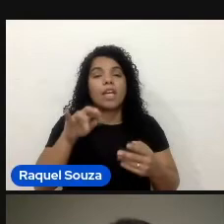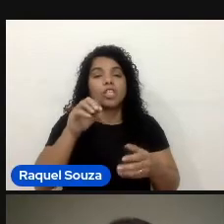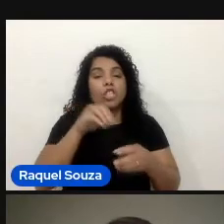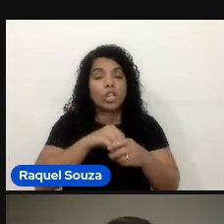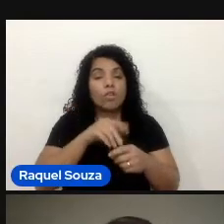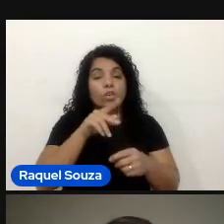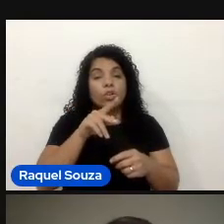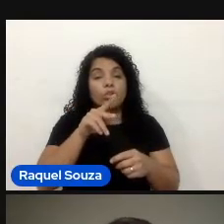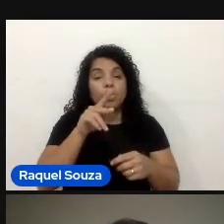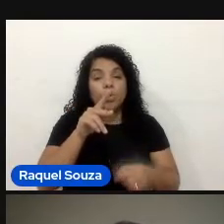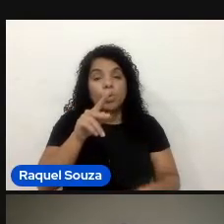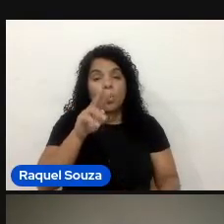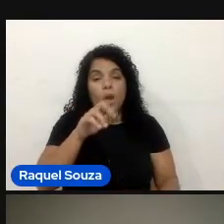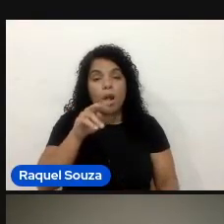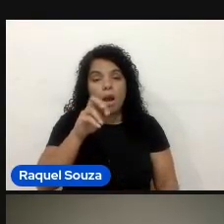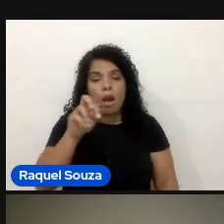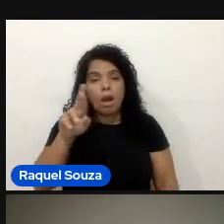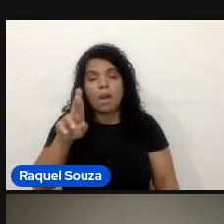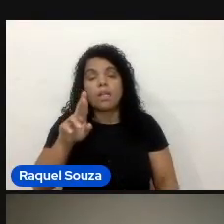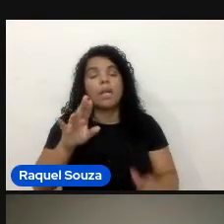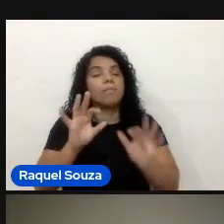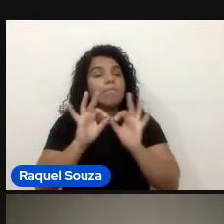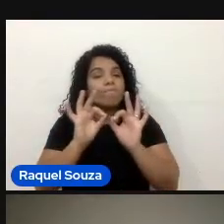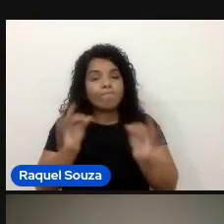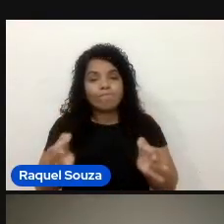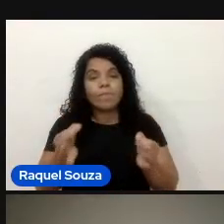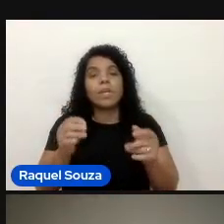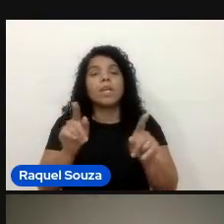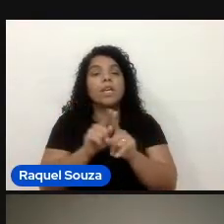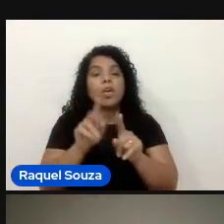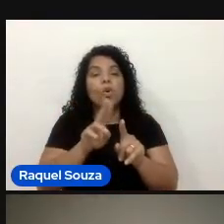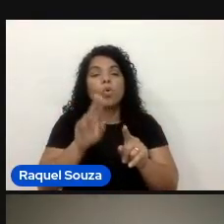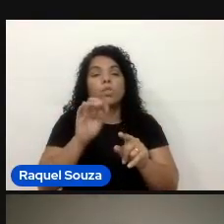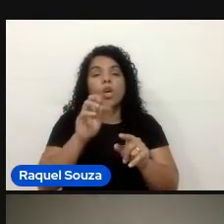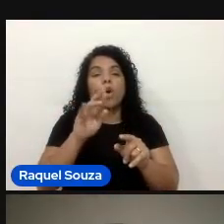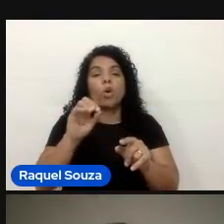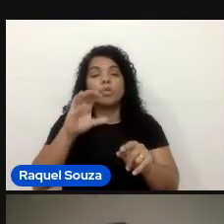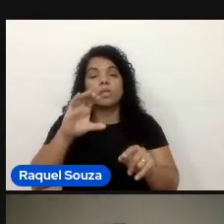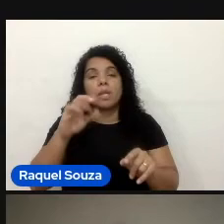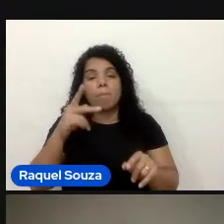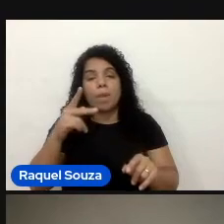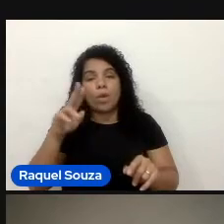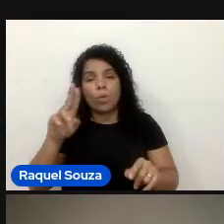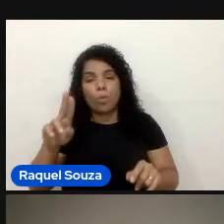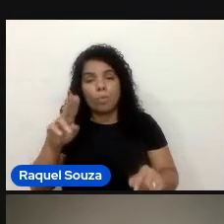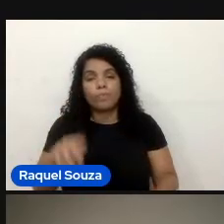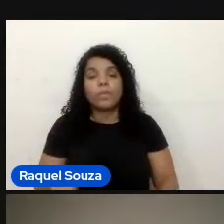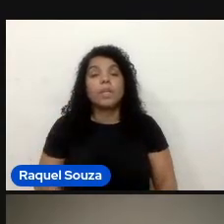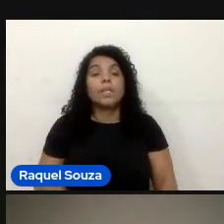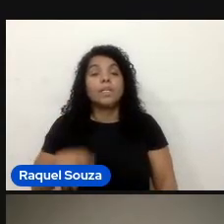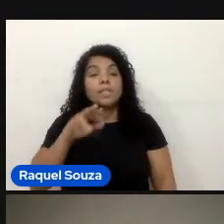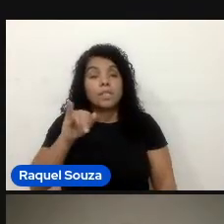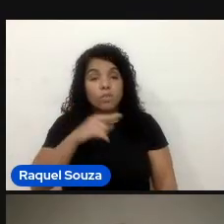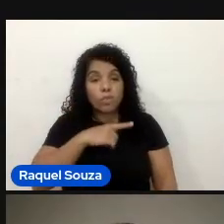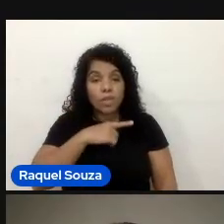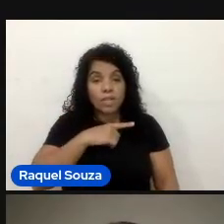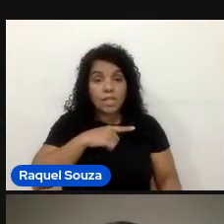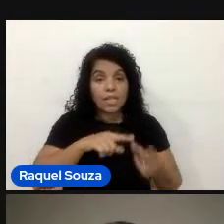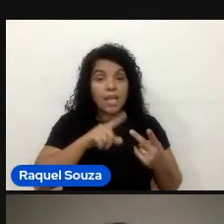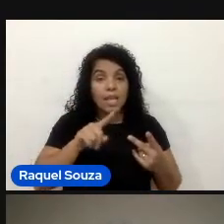ridiculamente simples e é por cores de CPU. Então, por padrão, se você tem 4 cores de CPU, ele já